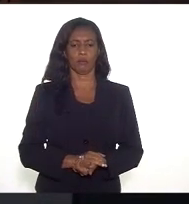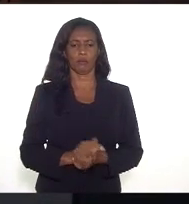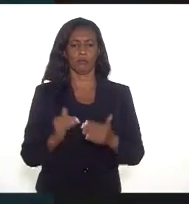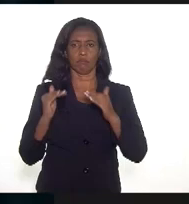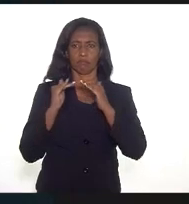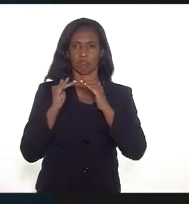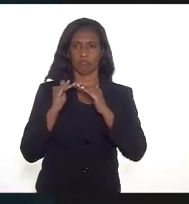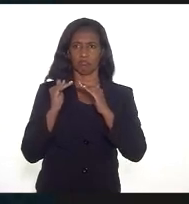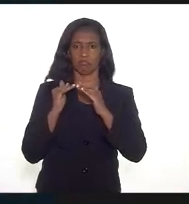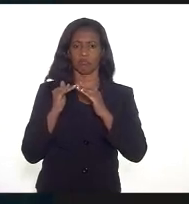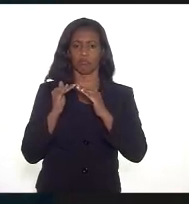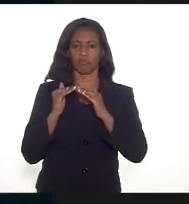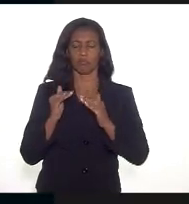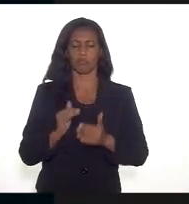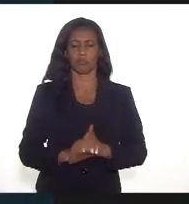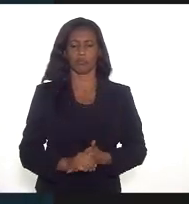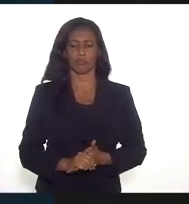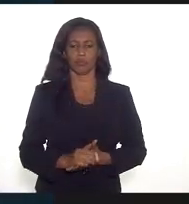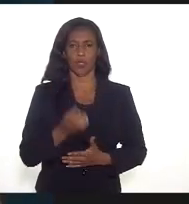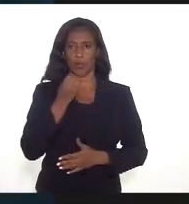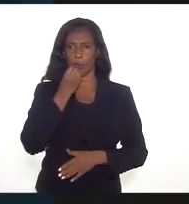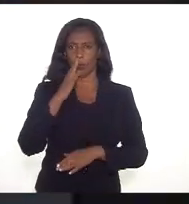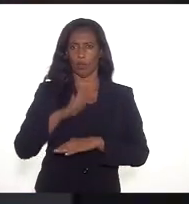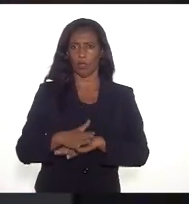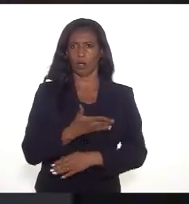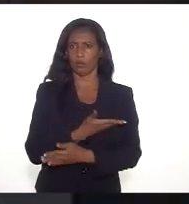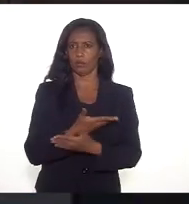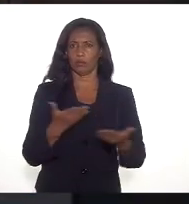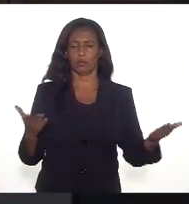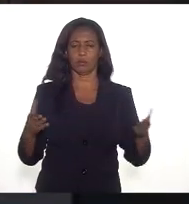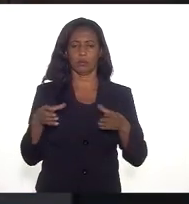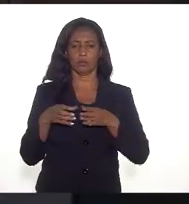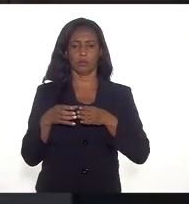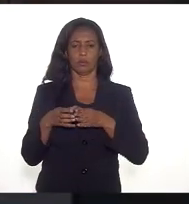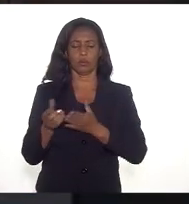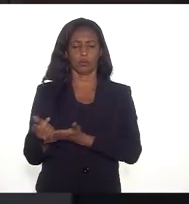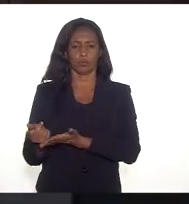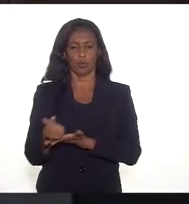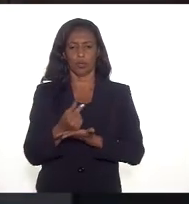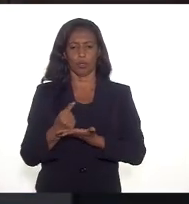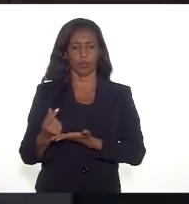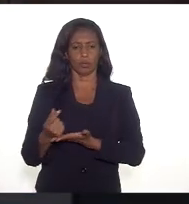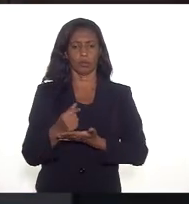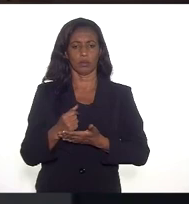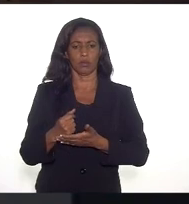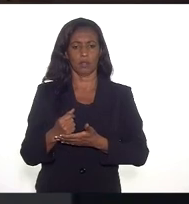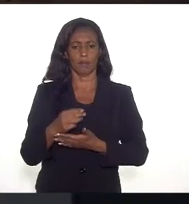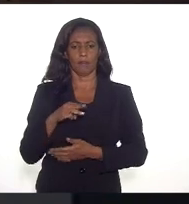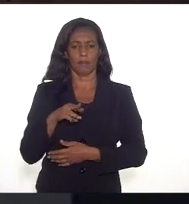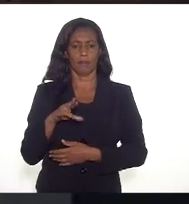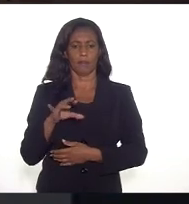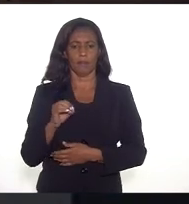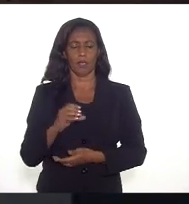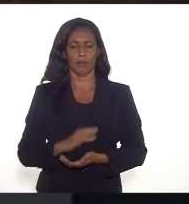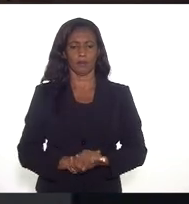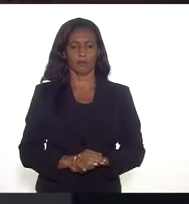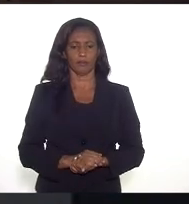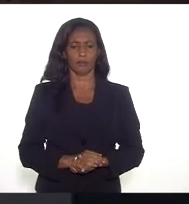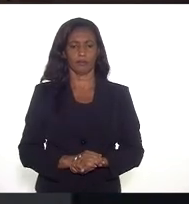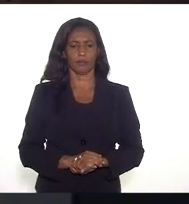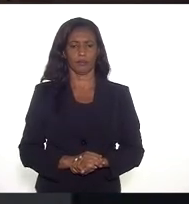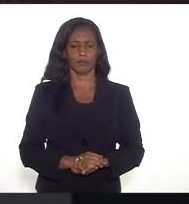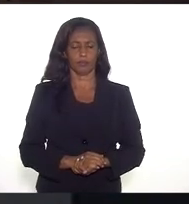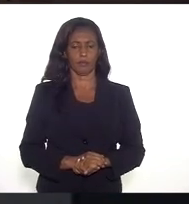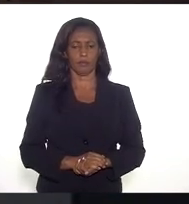Parecer favorável, presidente. Boa tarde a todos. Boa tarde, meu irmão. Pela Comissão de Orçamento, deputado Márcio Canella.